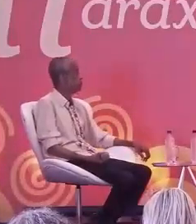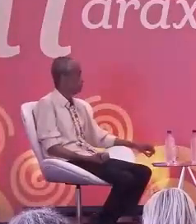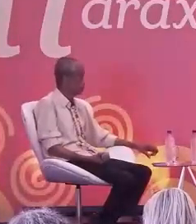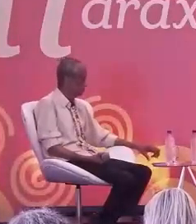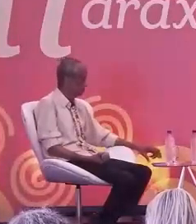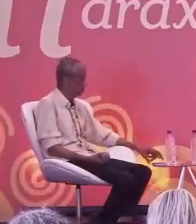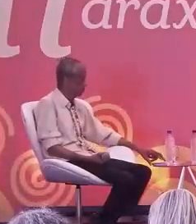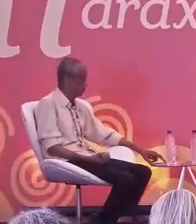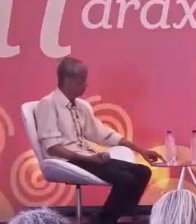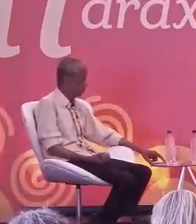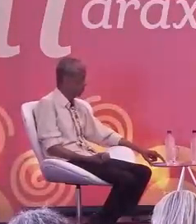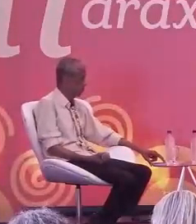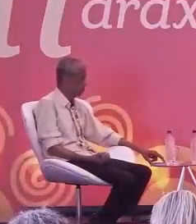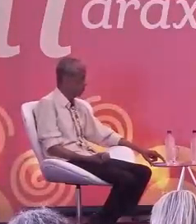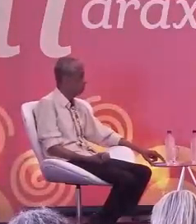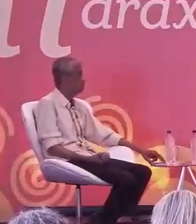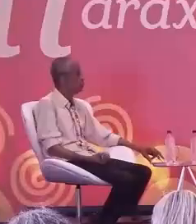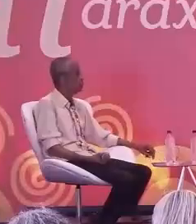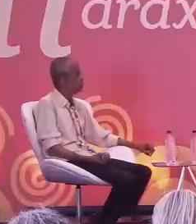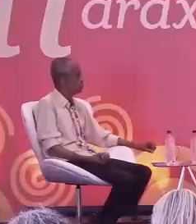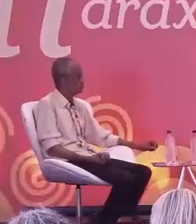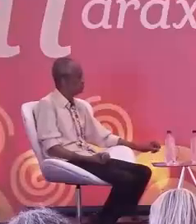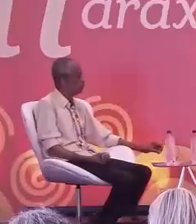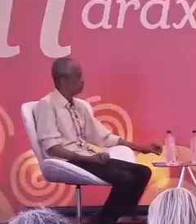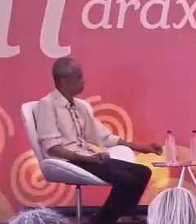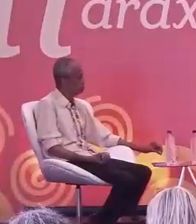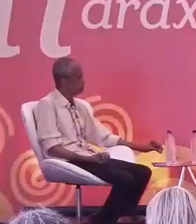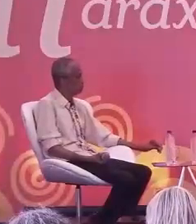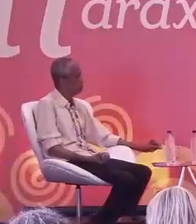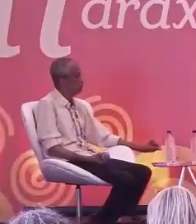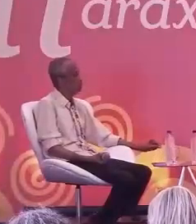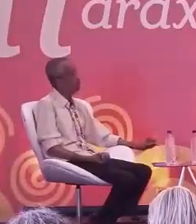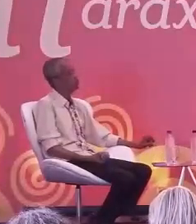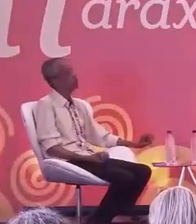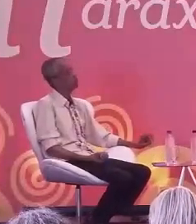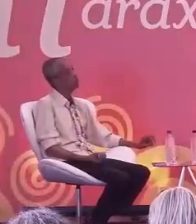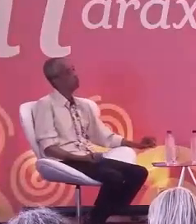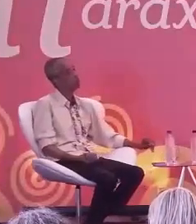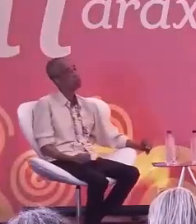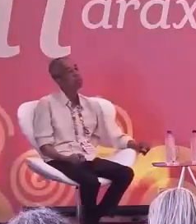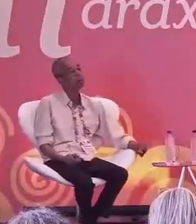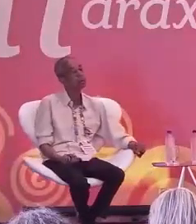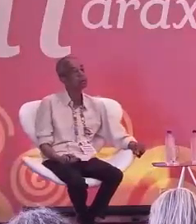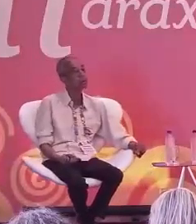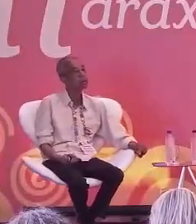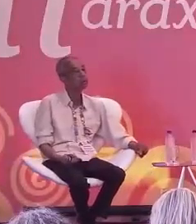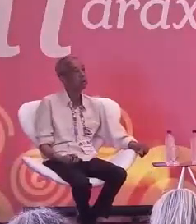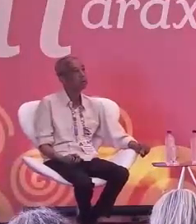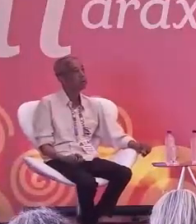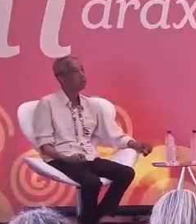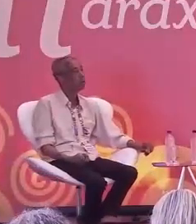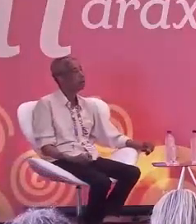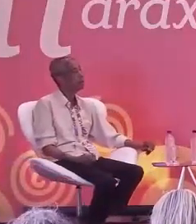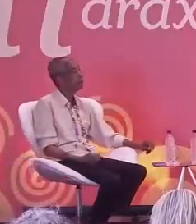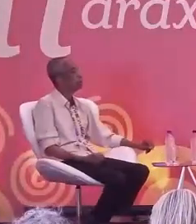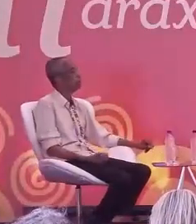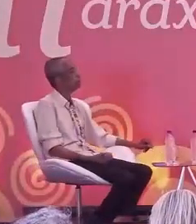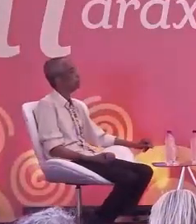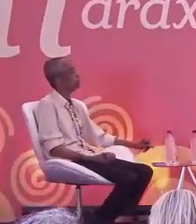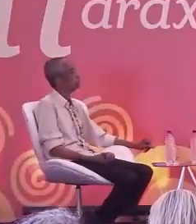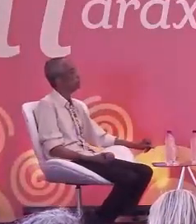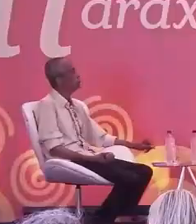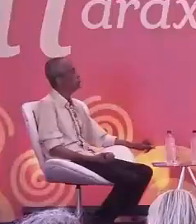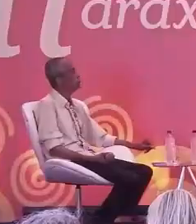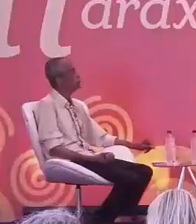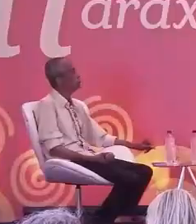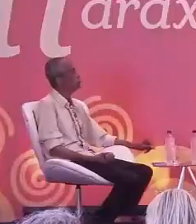cumprido com essa missão devidamente, de trazer para o ouvinte aquilo que a cidade precisa? Porque no rádio, eu